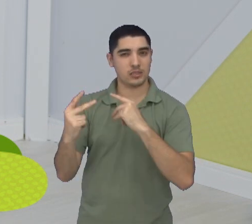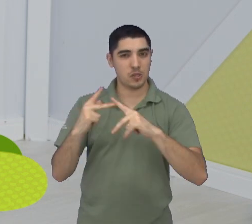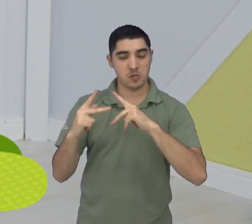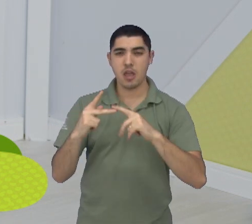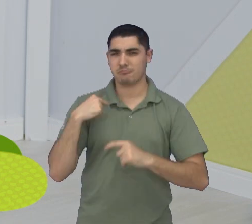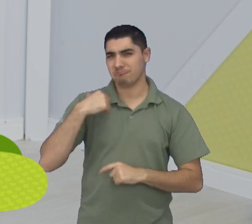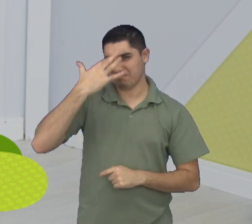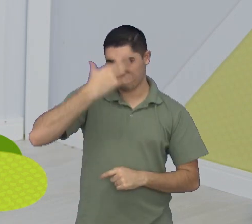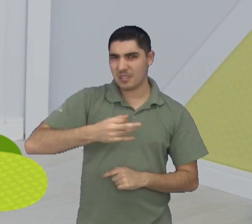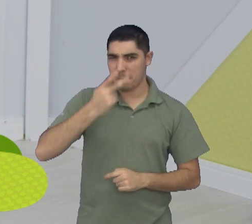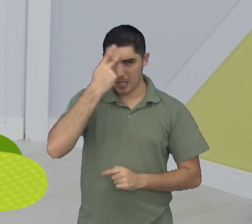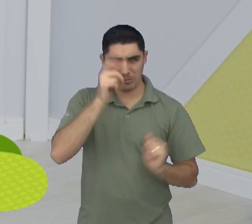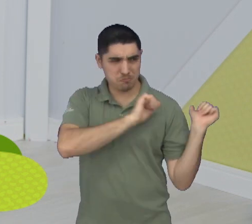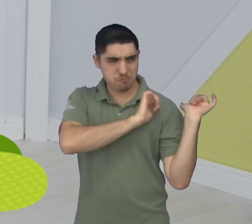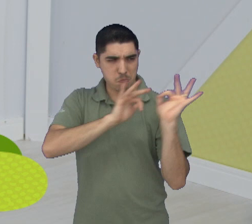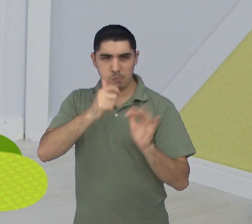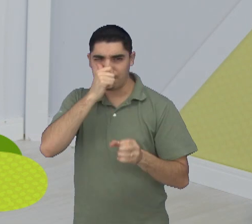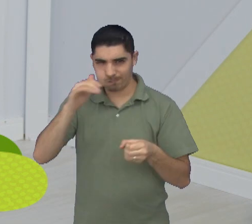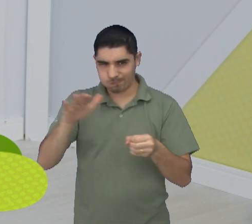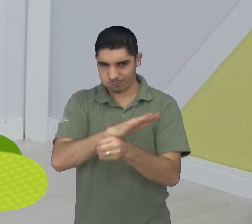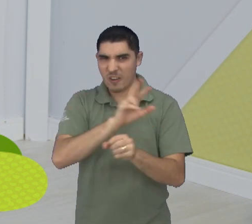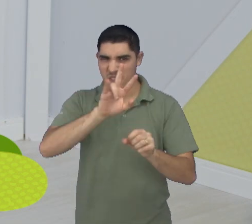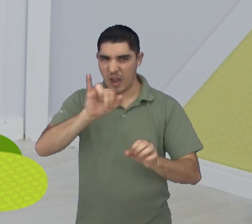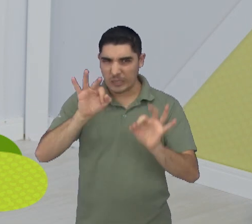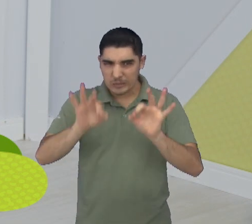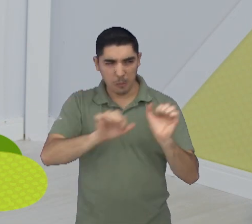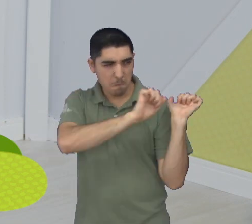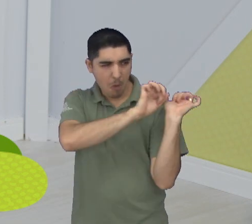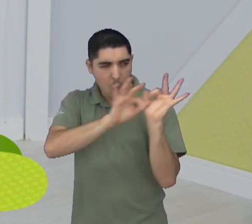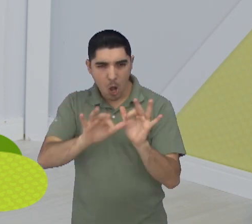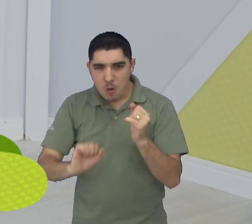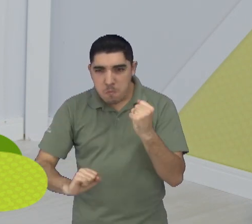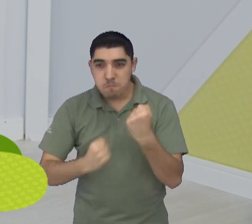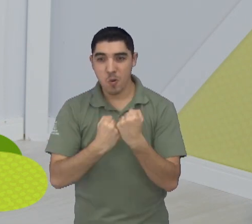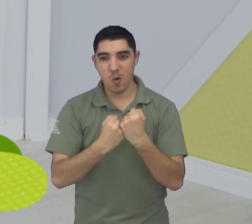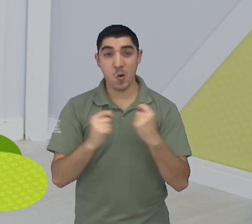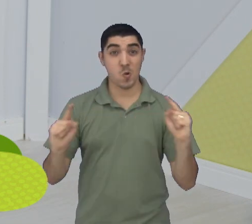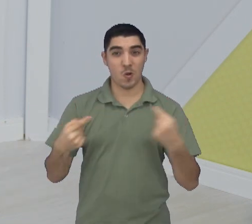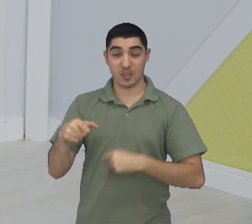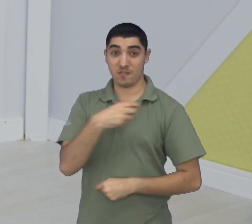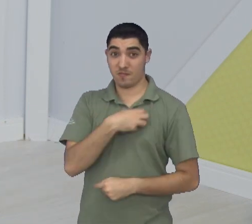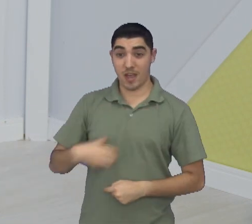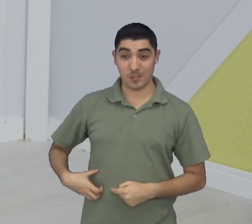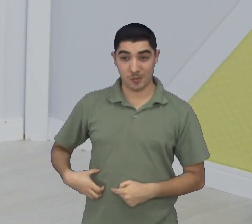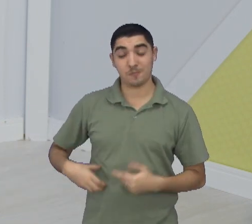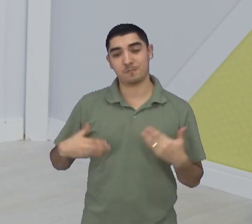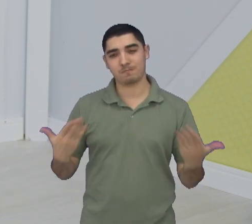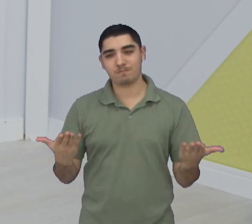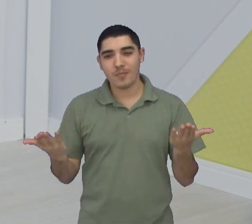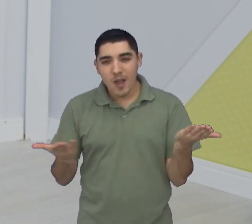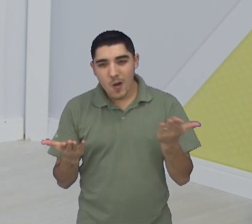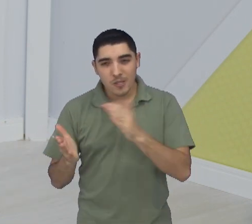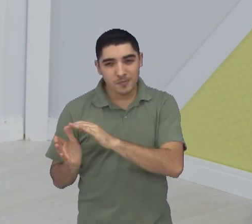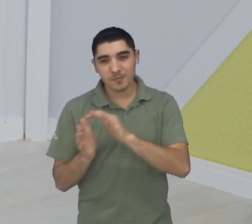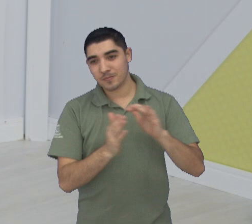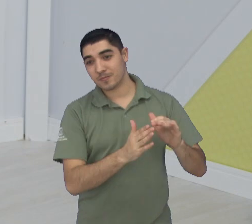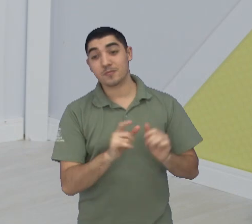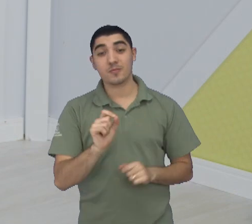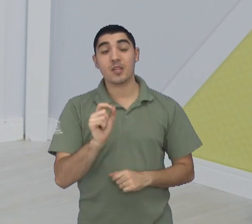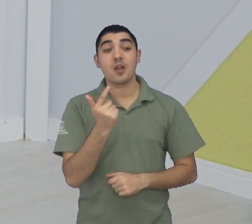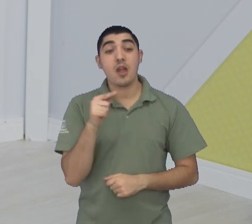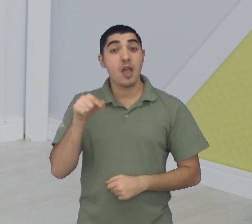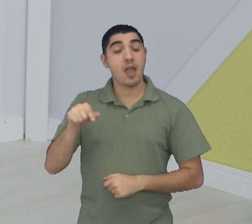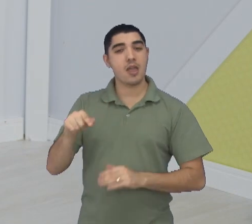vai estar lotado, vai receber um bom público para empurrar o São José contra o Vascão da Gama. Mudando de assunto, a gente vai falar agora dos